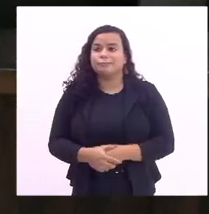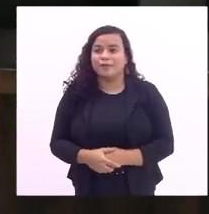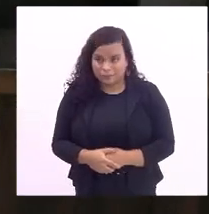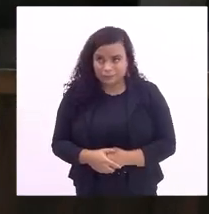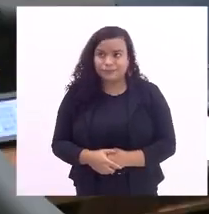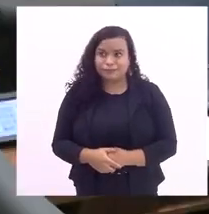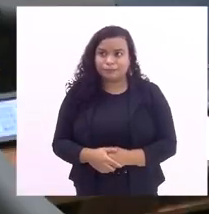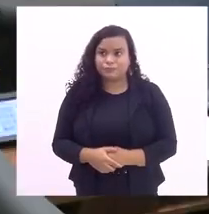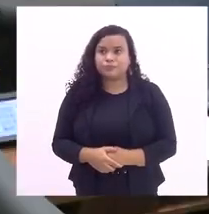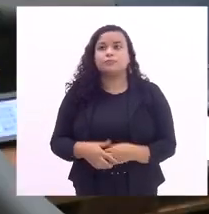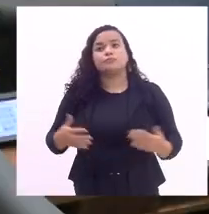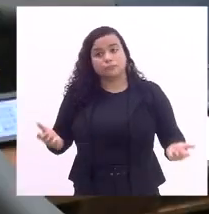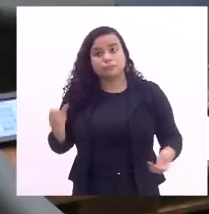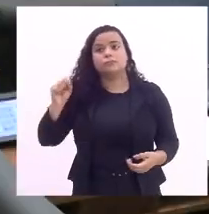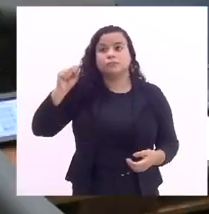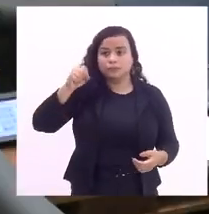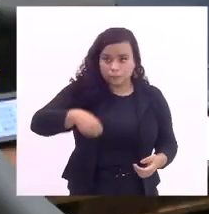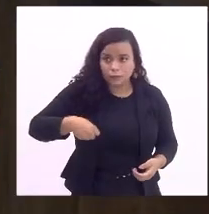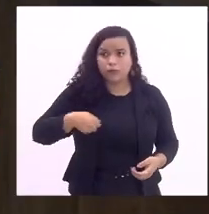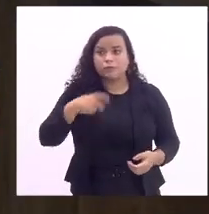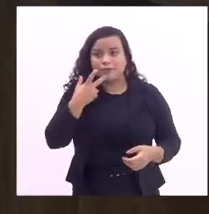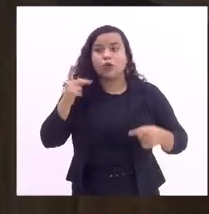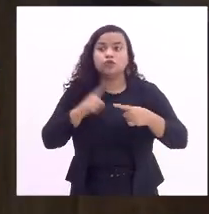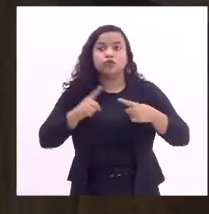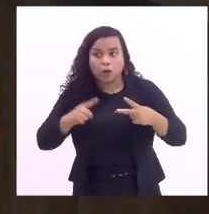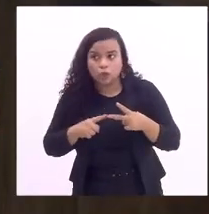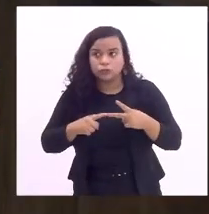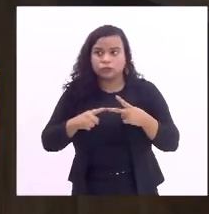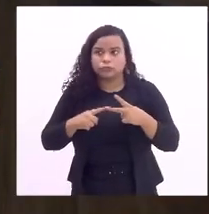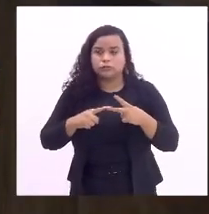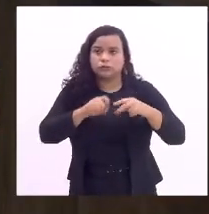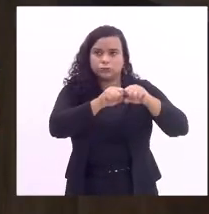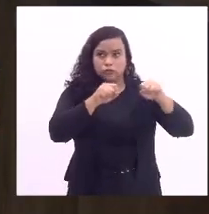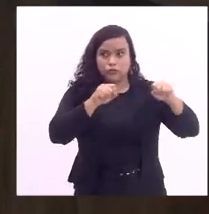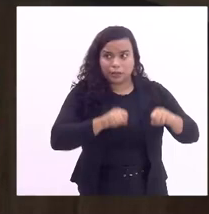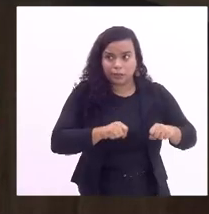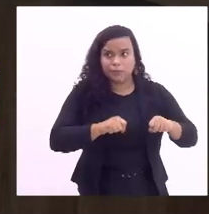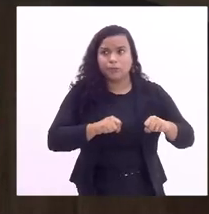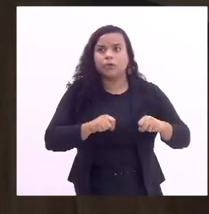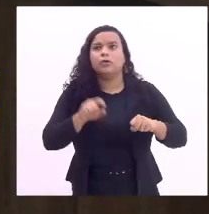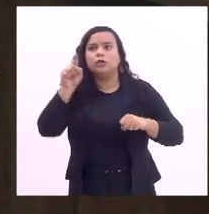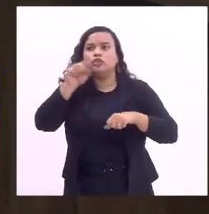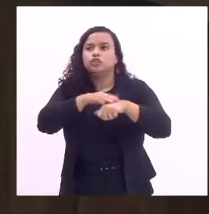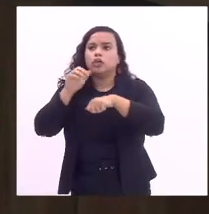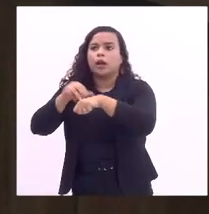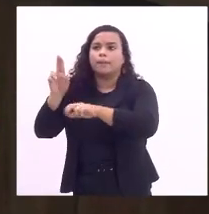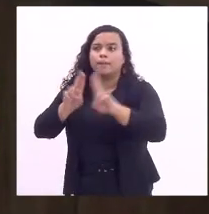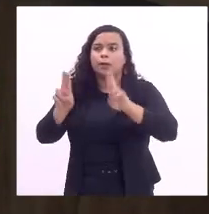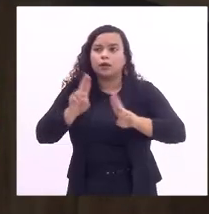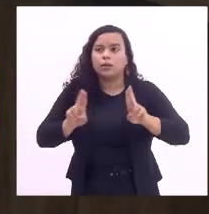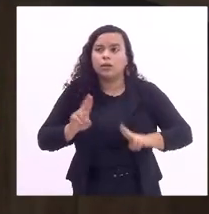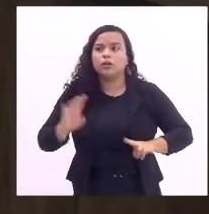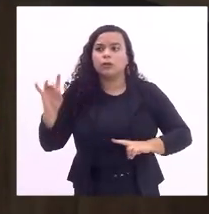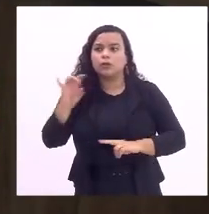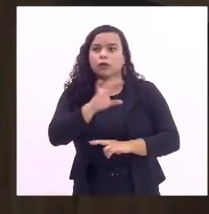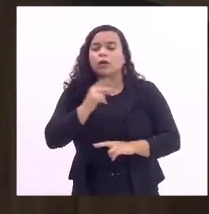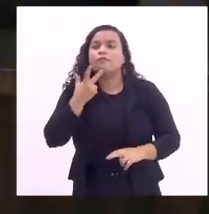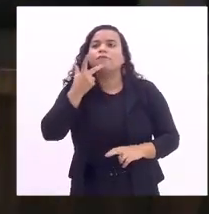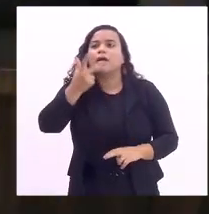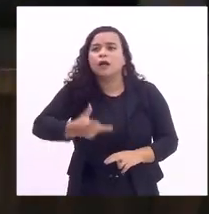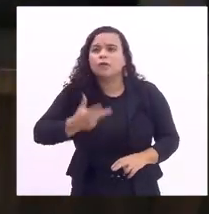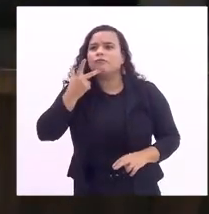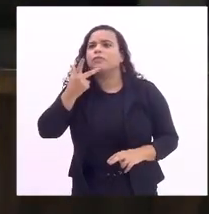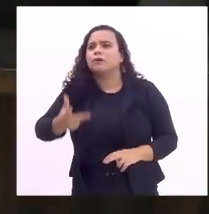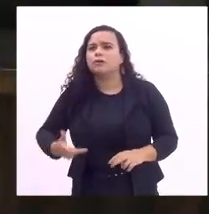não? Sim, o que eu falei foi, entra, registra e o senhor faz a chamada com todo mundo para votar. Vou fazer